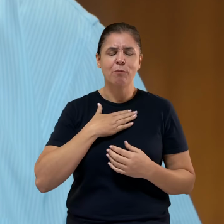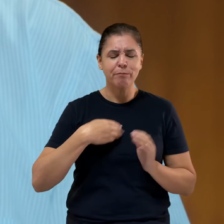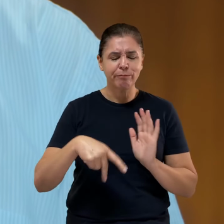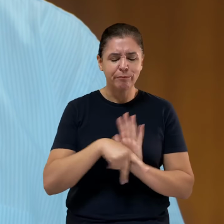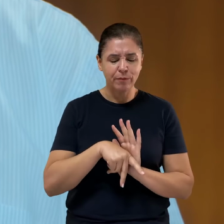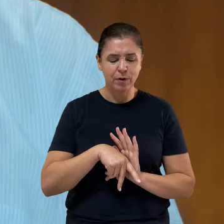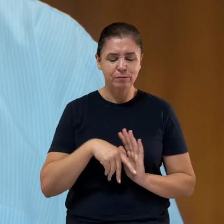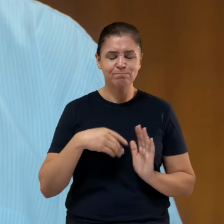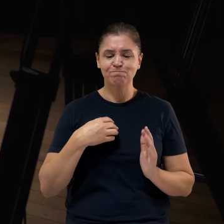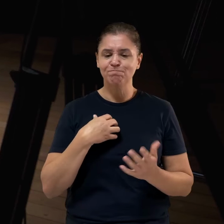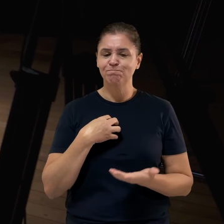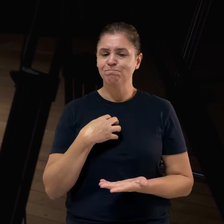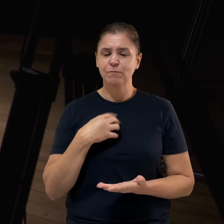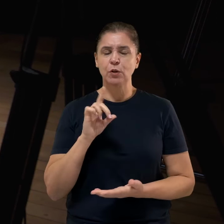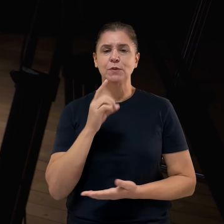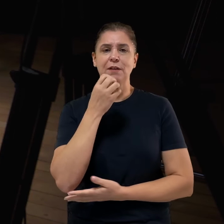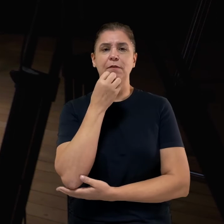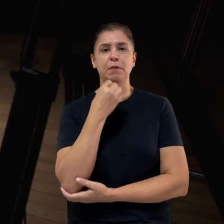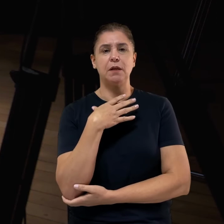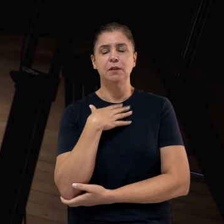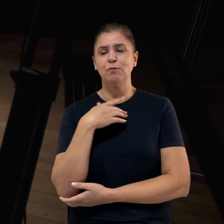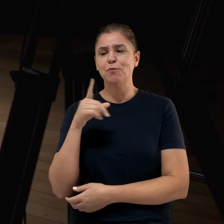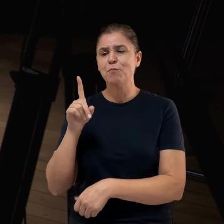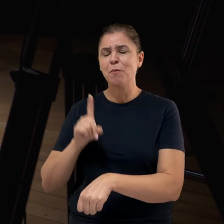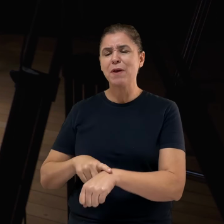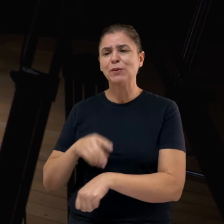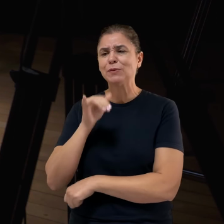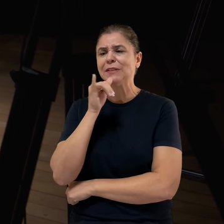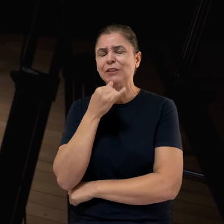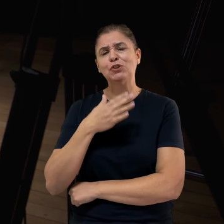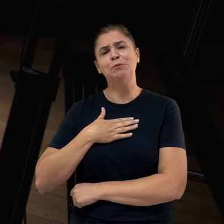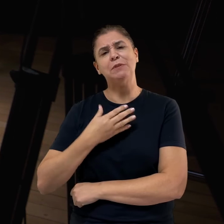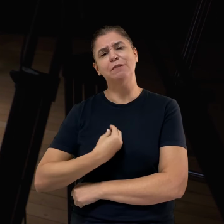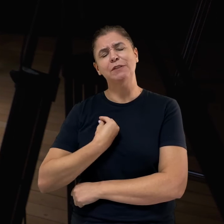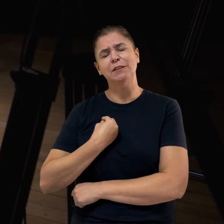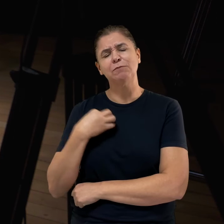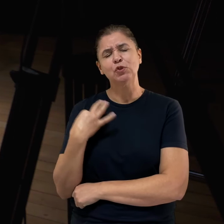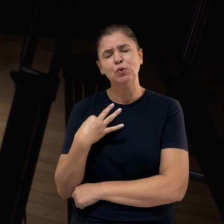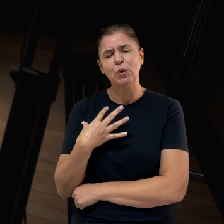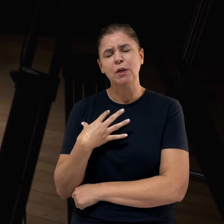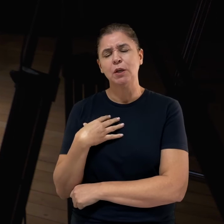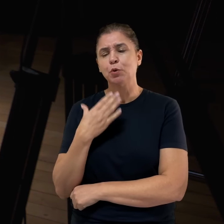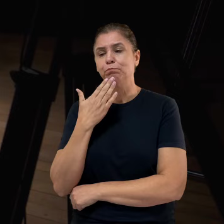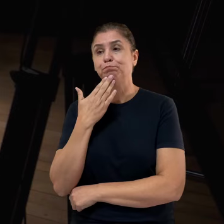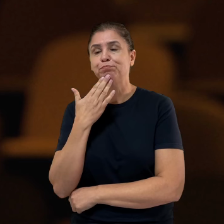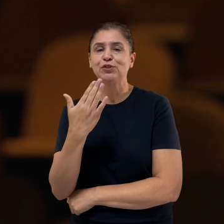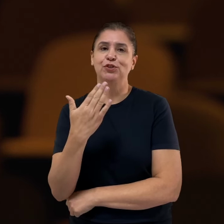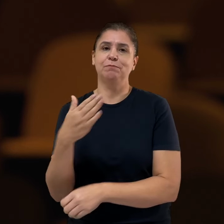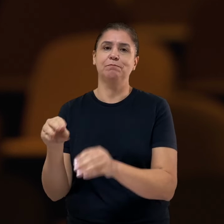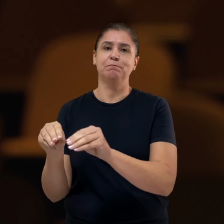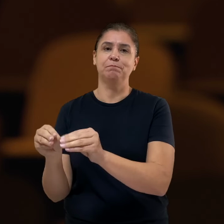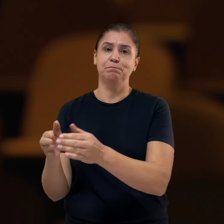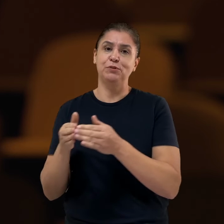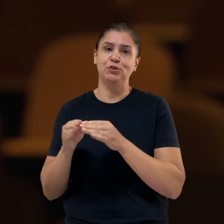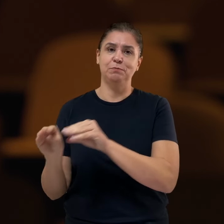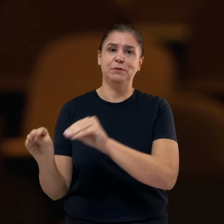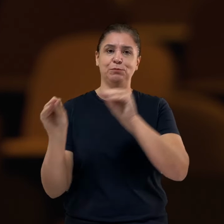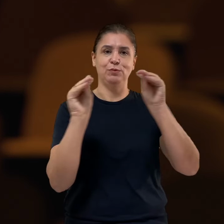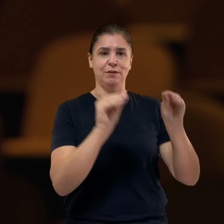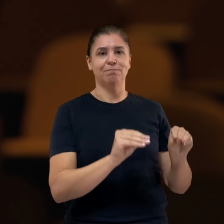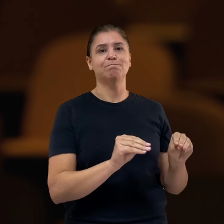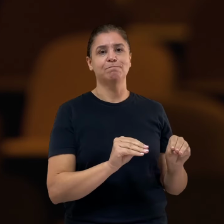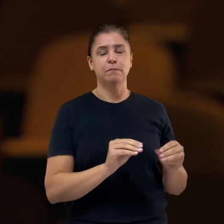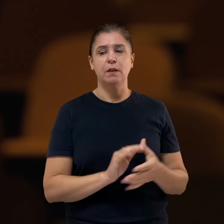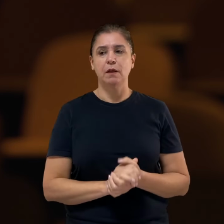comigo mesmo. Então, eu acho que esse foi o momento mais triste da minha vida. De dor. De dor. E nestes